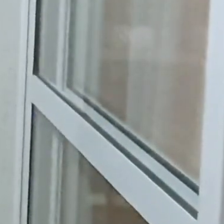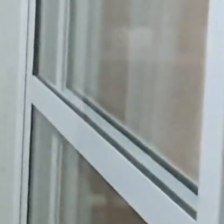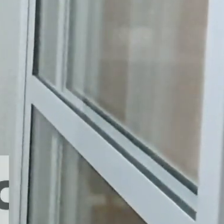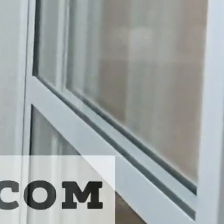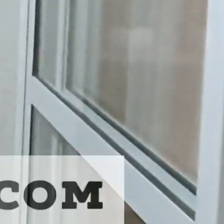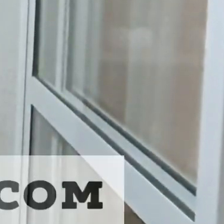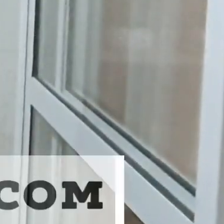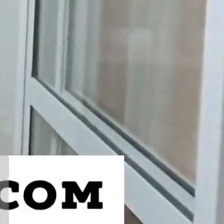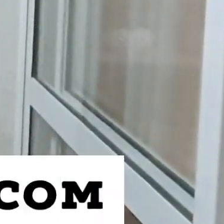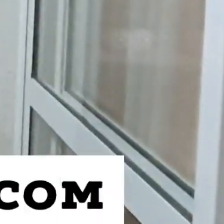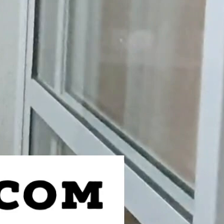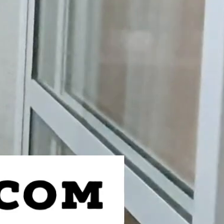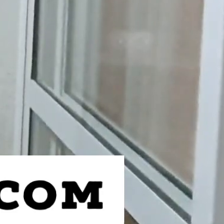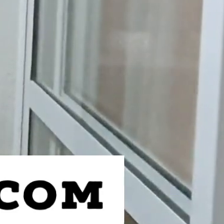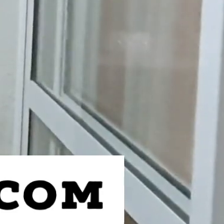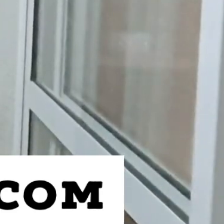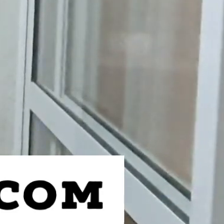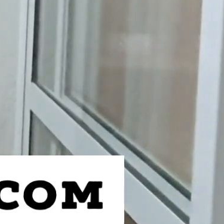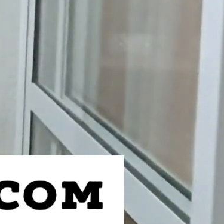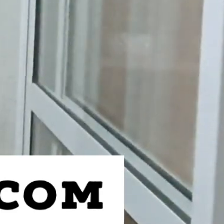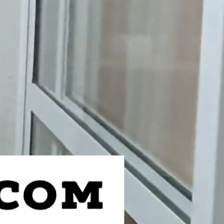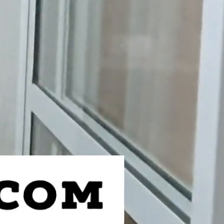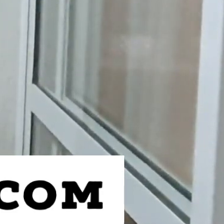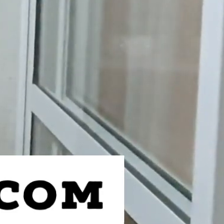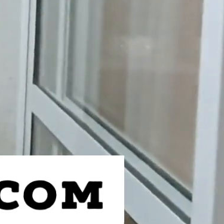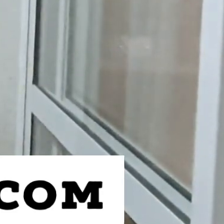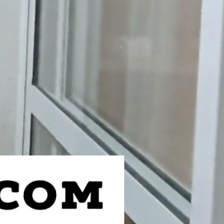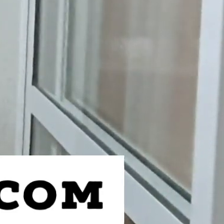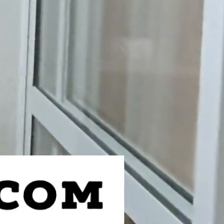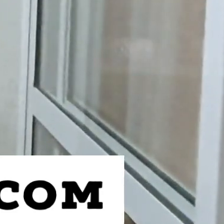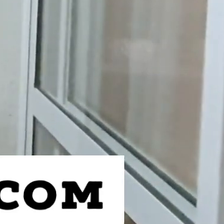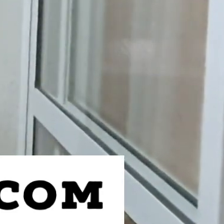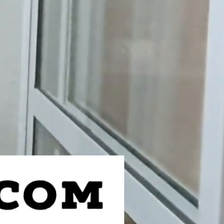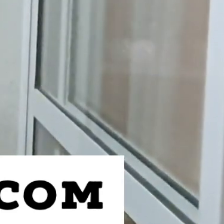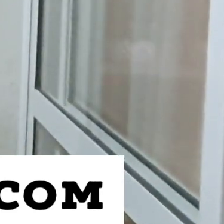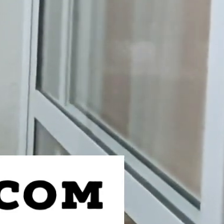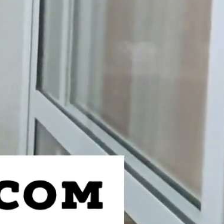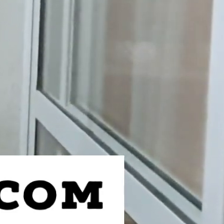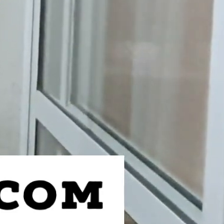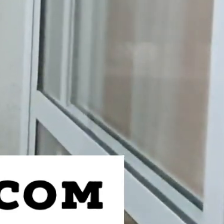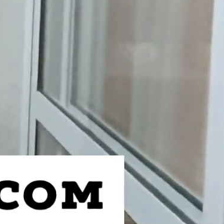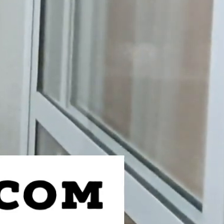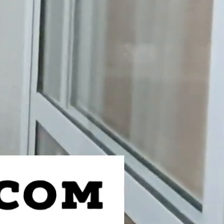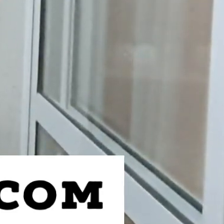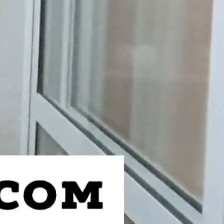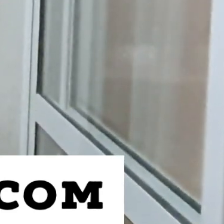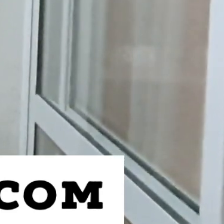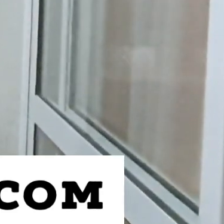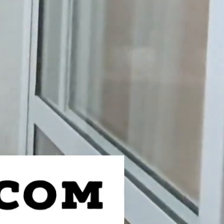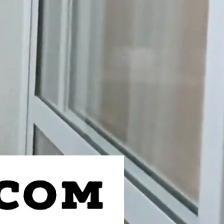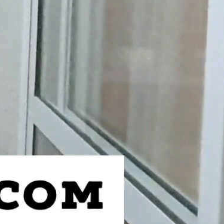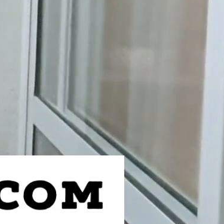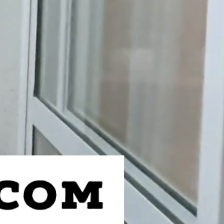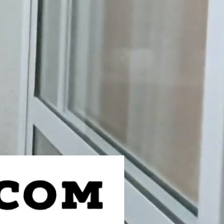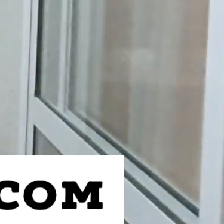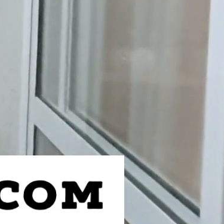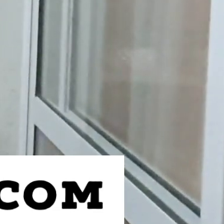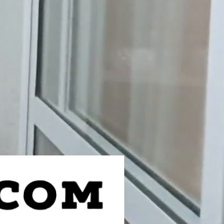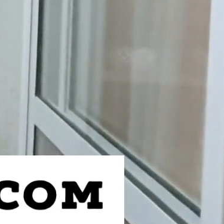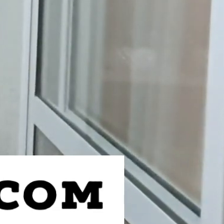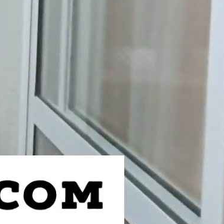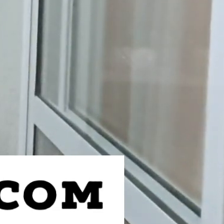cursos a distância você que tá aproveitando nacional temos também os livros todos os livros do instituto esse pastor lobo